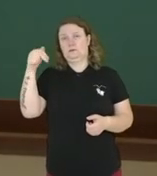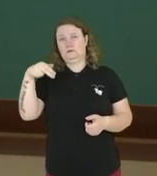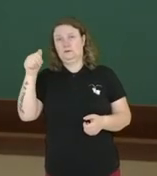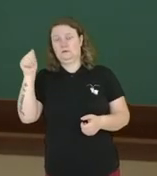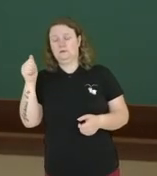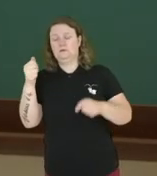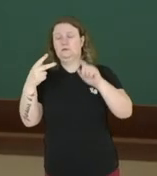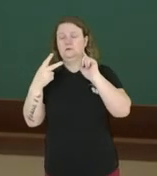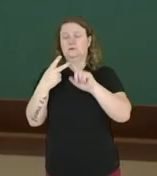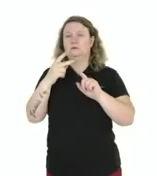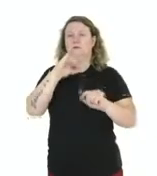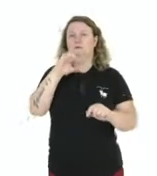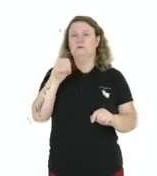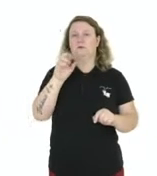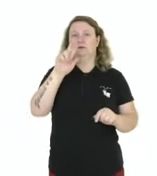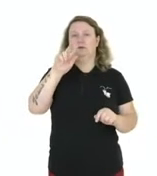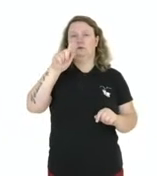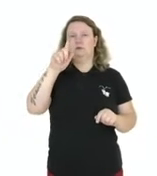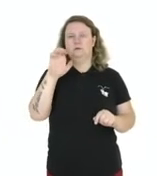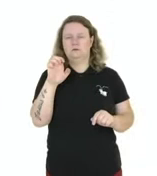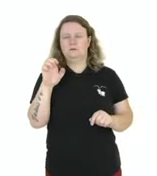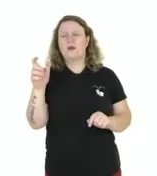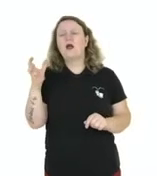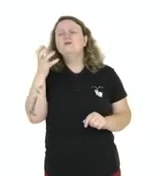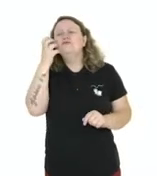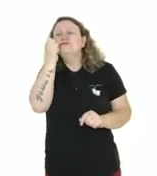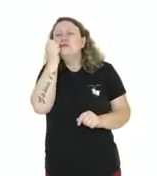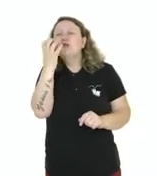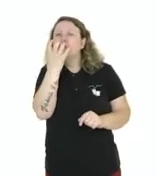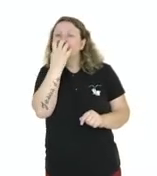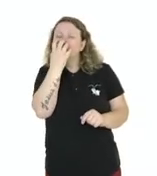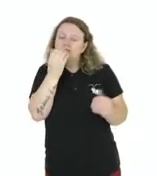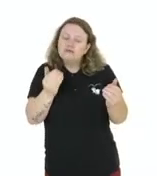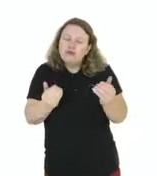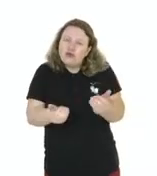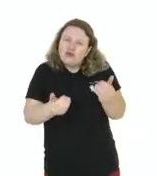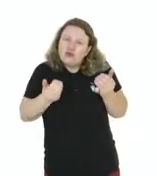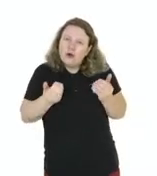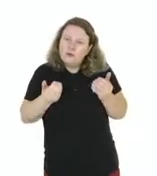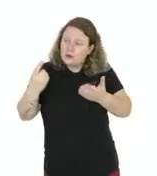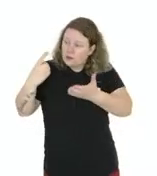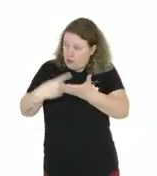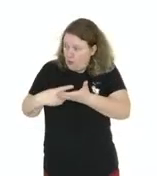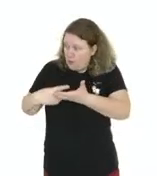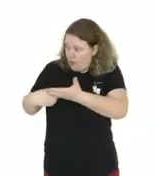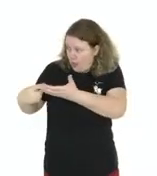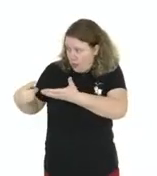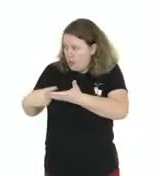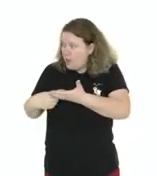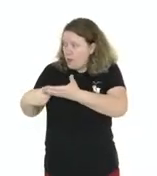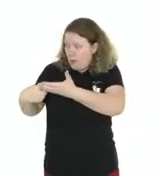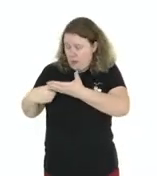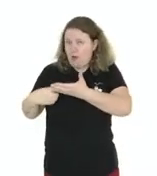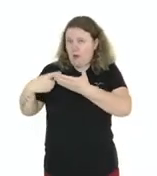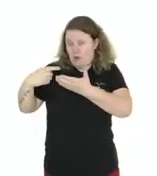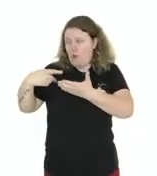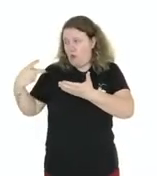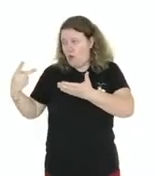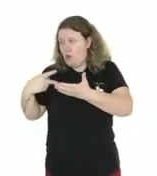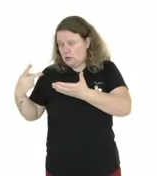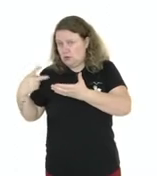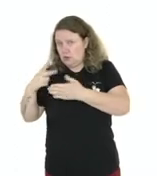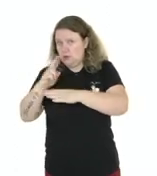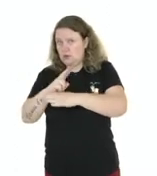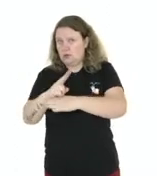são irmãos e adotaram um cachorrinho. Eles combinaram que a cada semana um dos irmãos irá cuidar do cachorrinho.